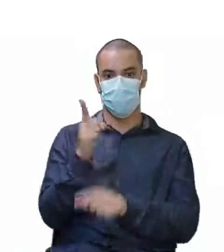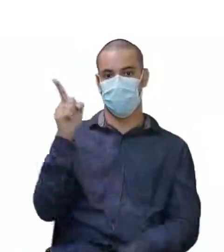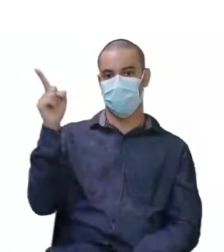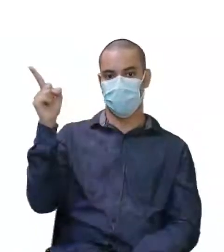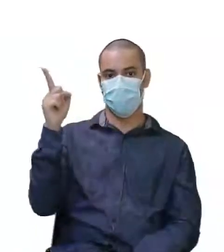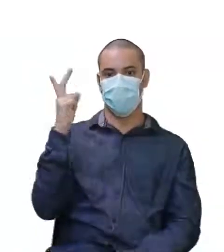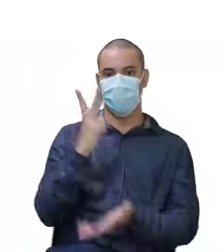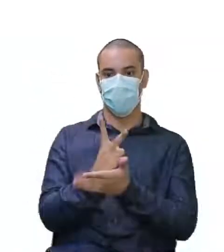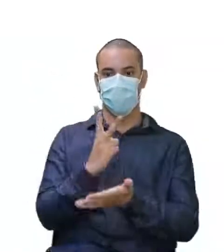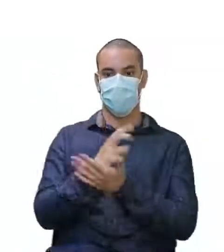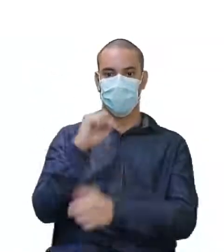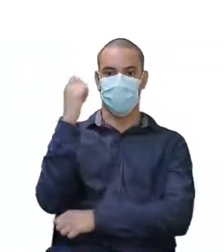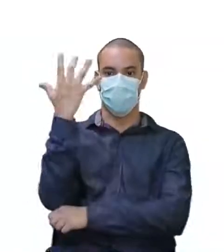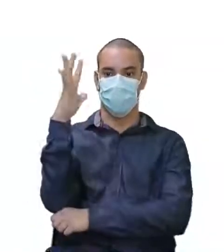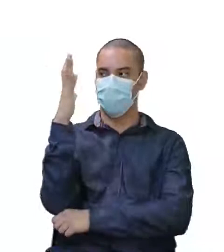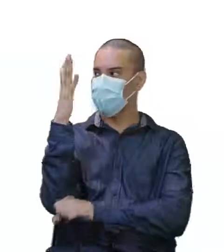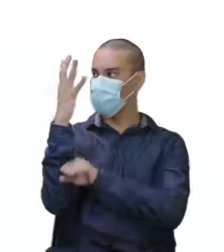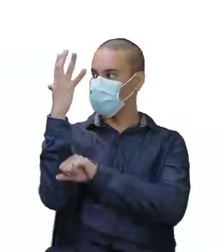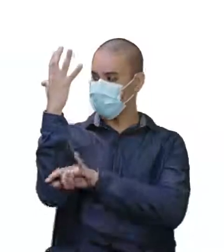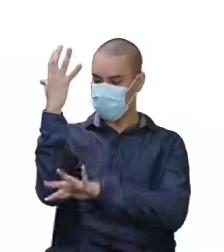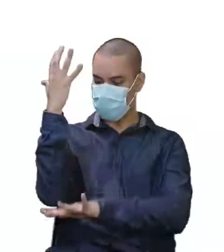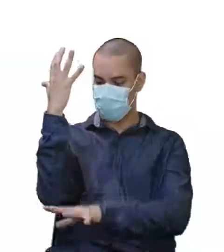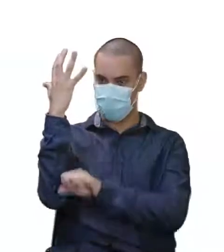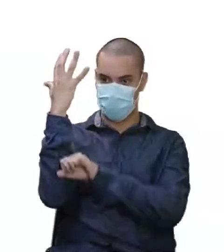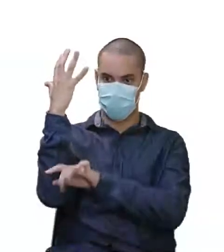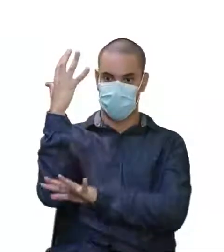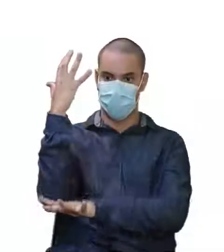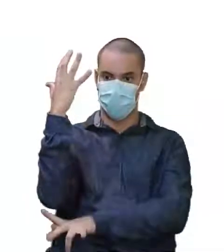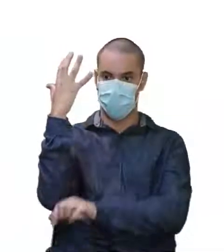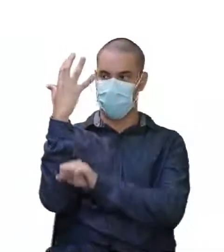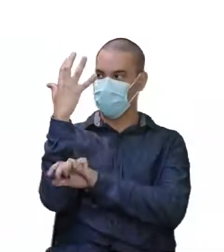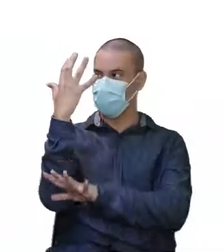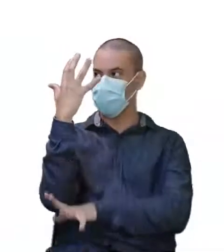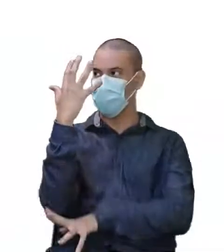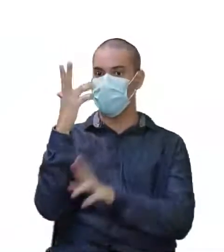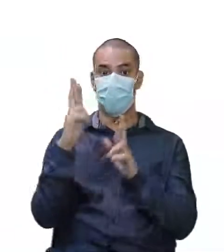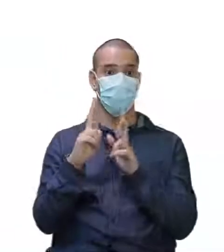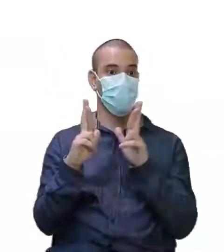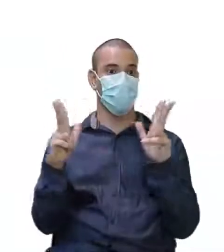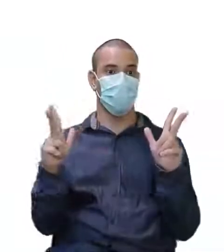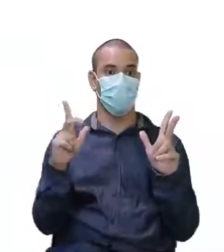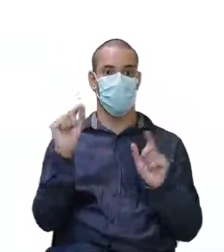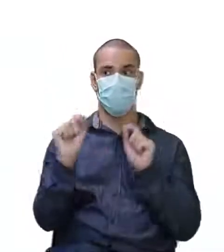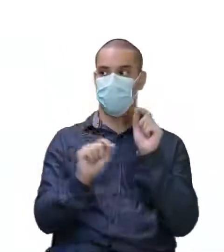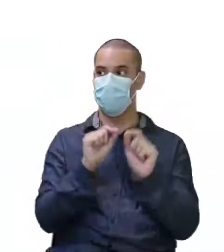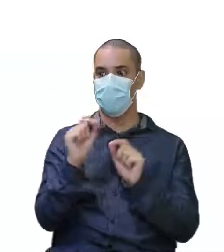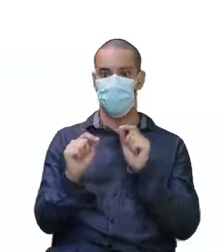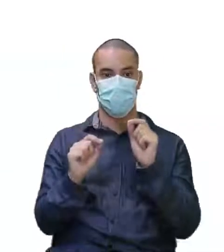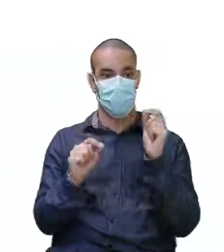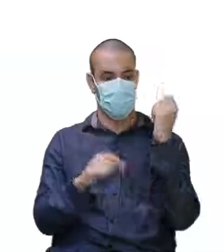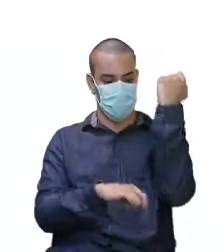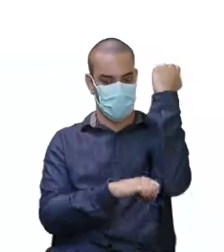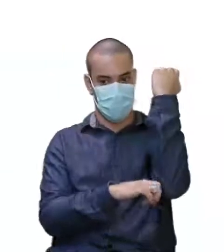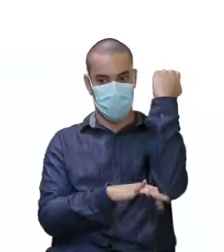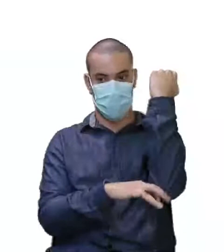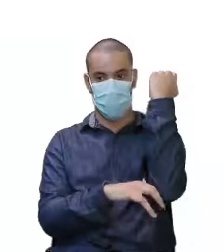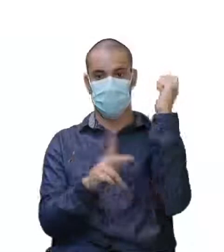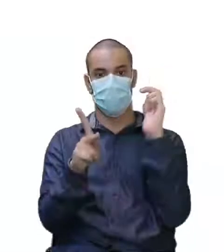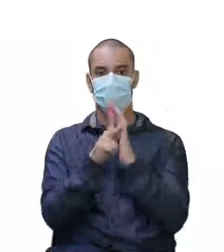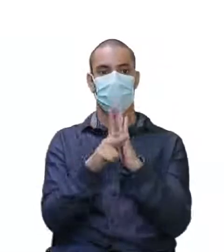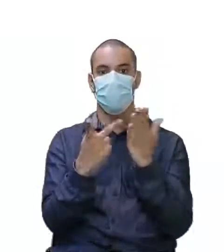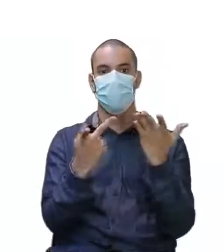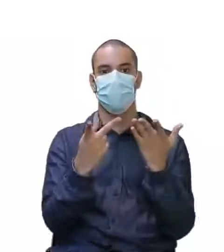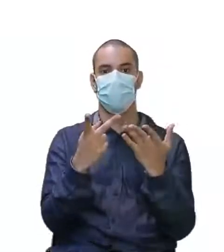são caules aéreos, raízes aéreas, diferenciadas de raízes, por exemplo, de